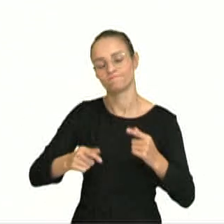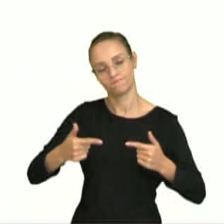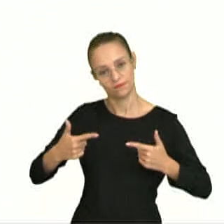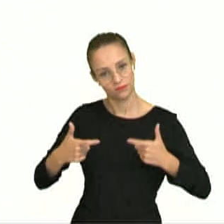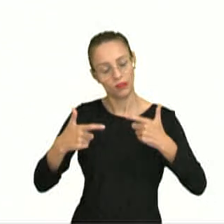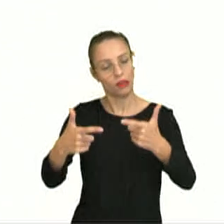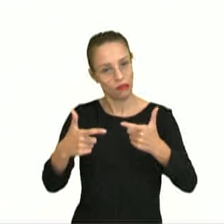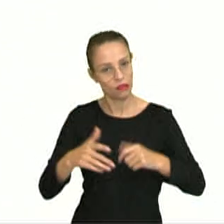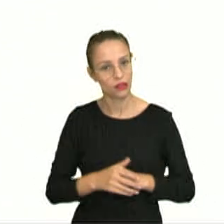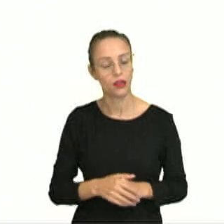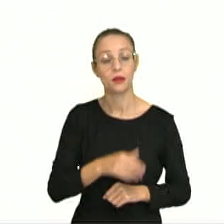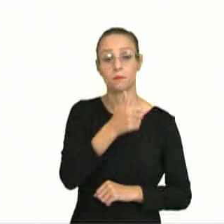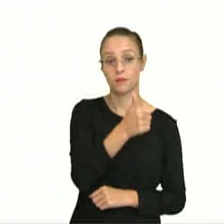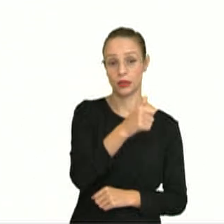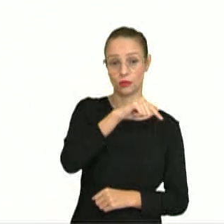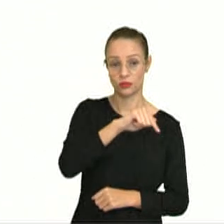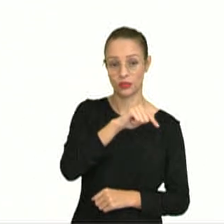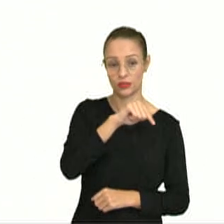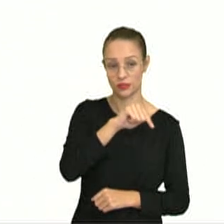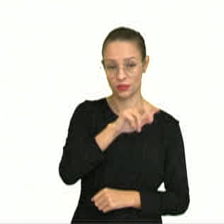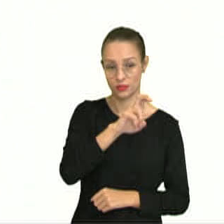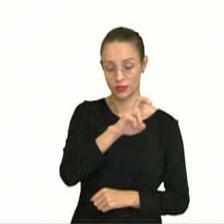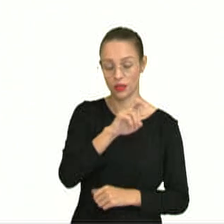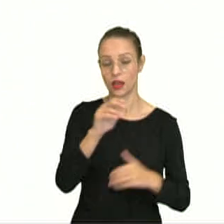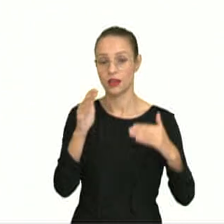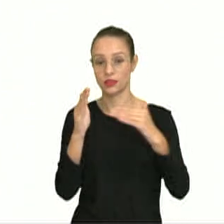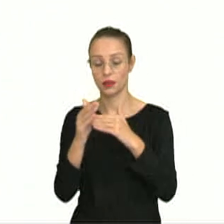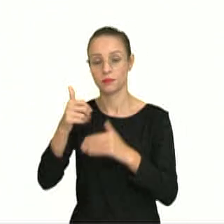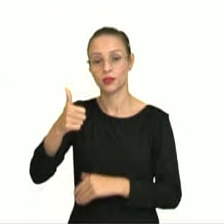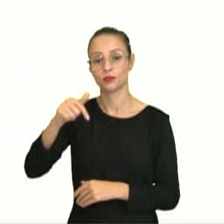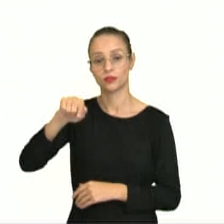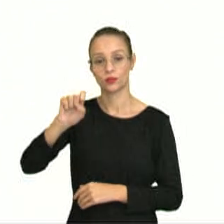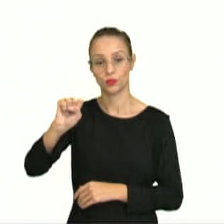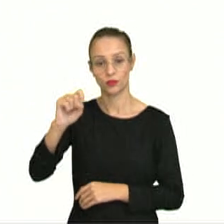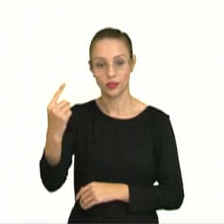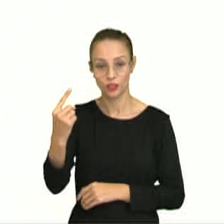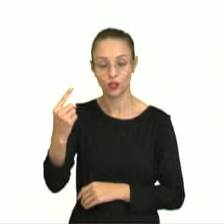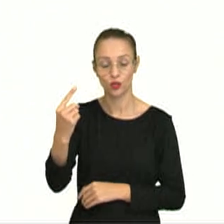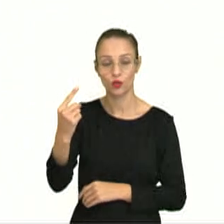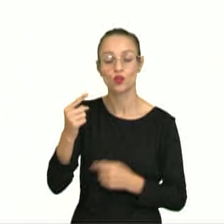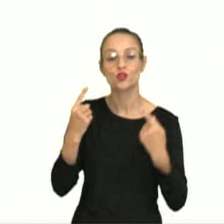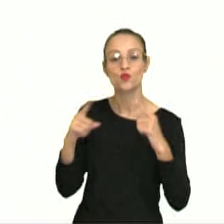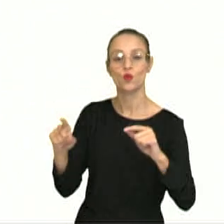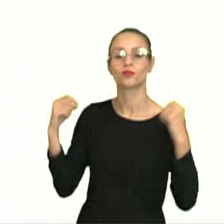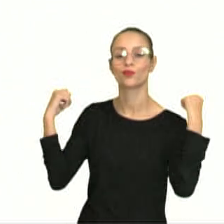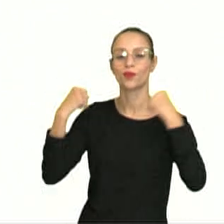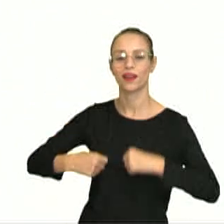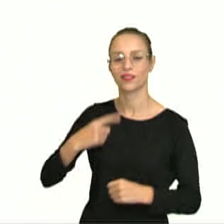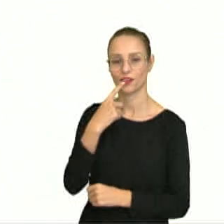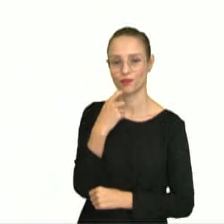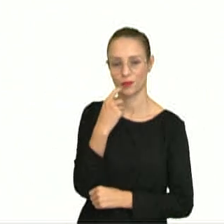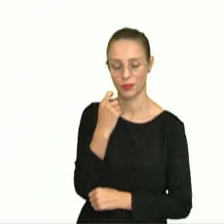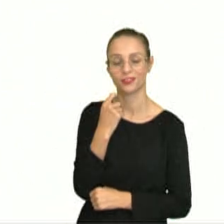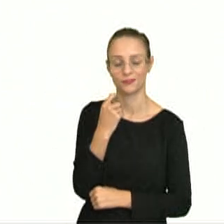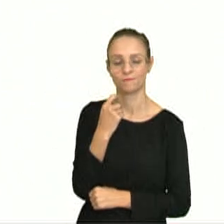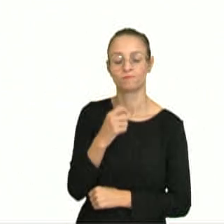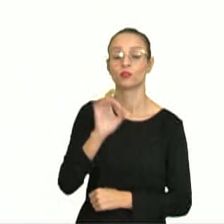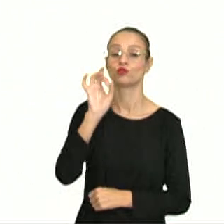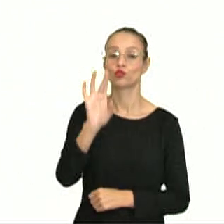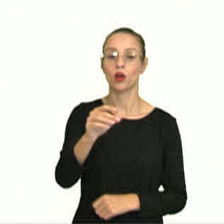difícil entre 1775 e 1781 contra os casacas vermelhas. Somente